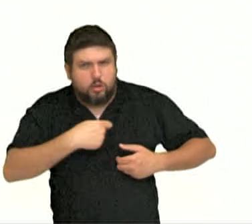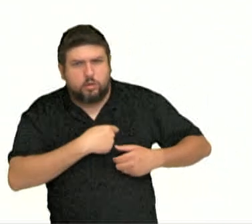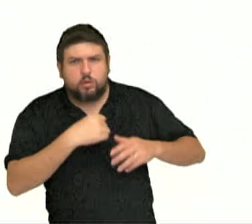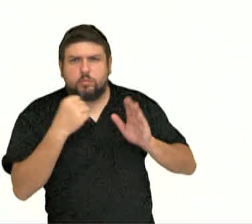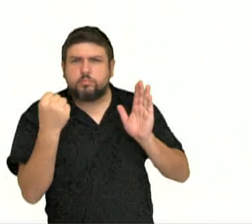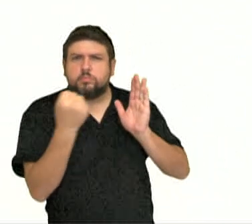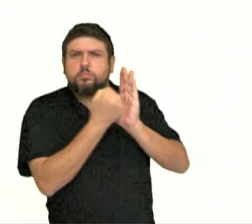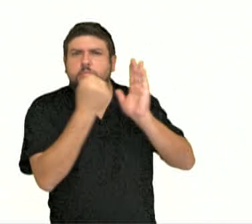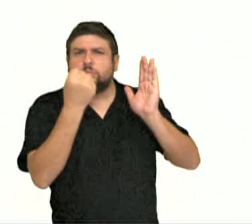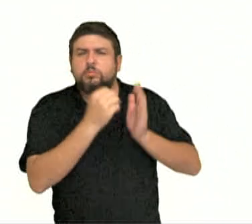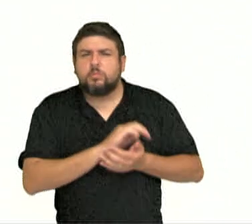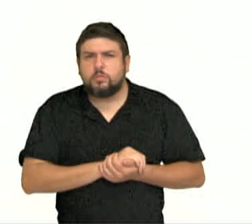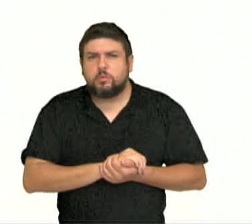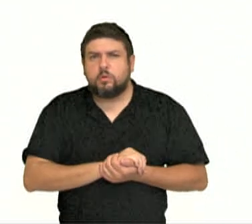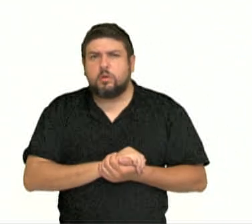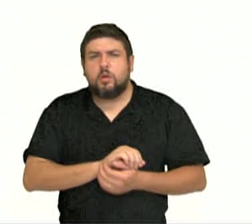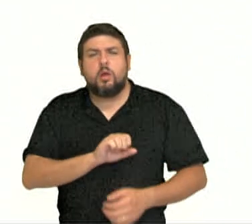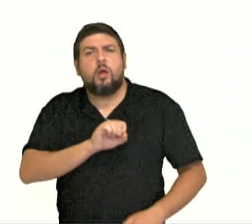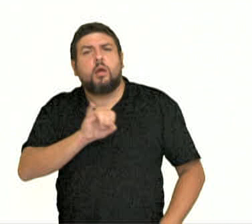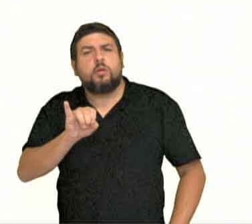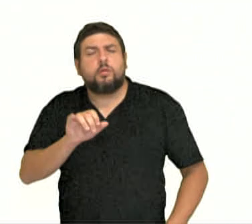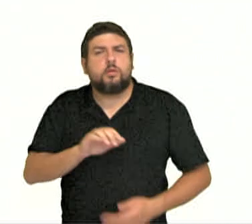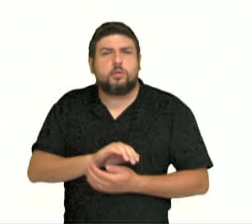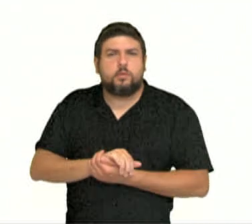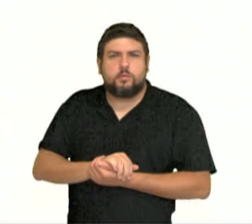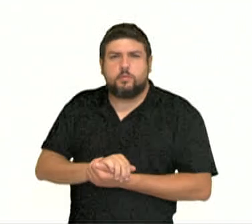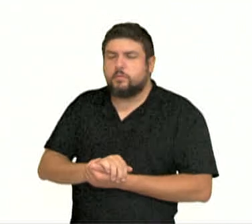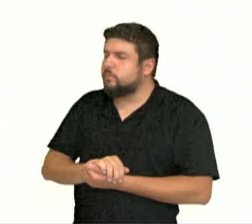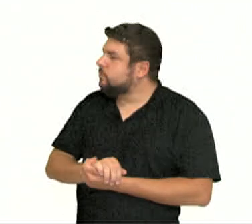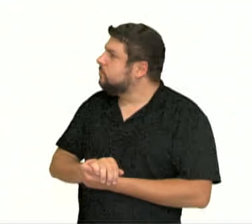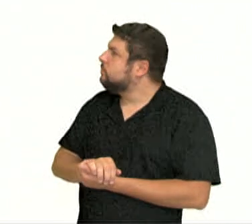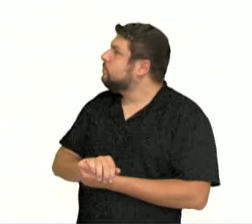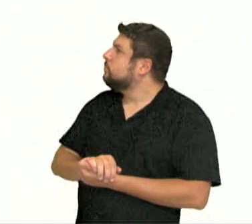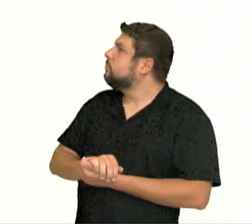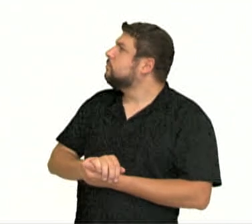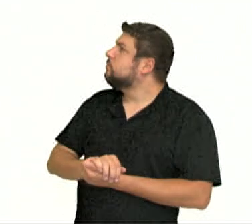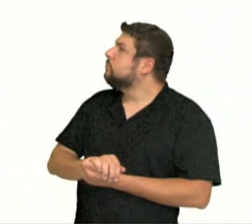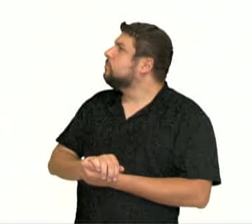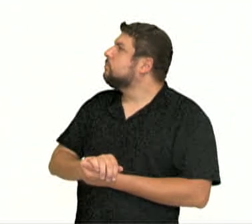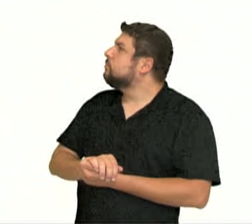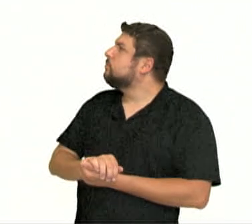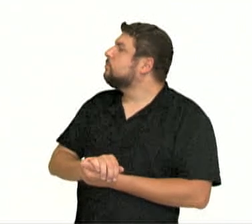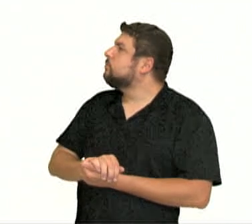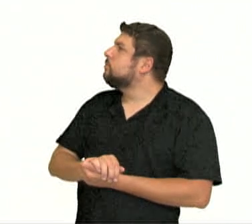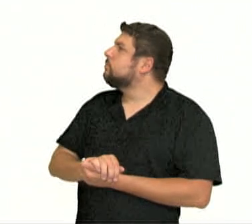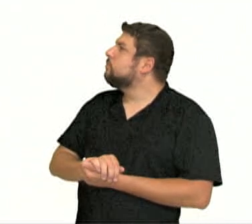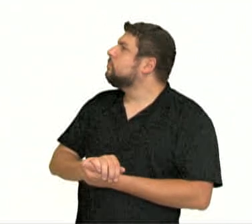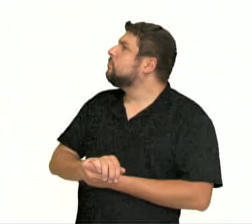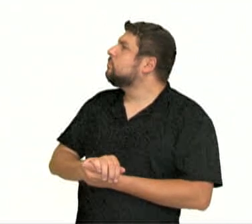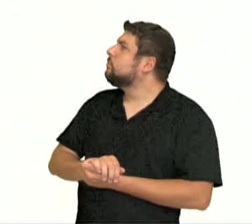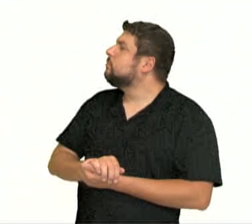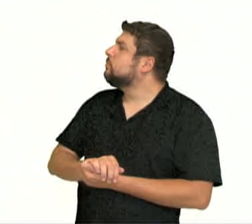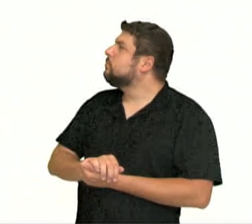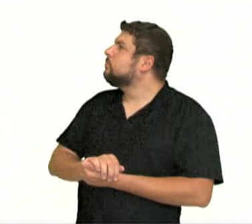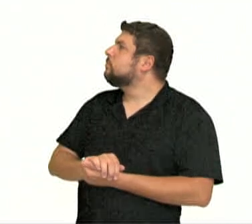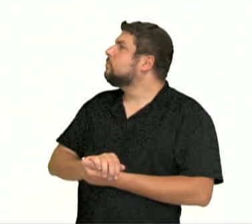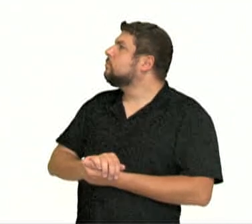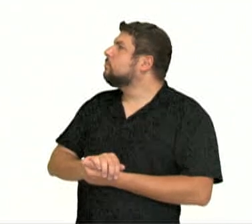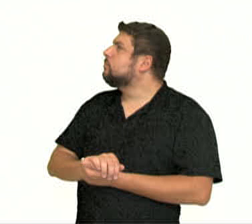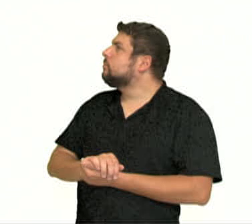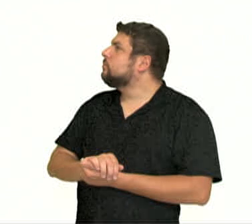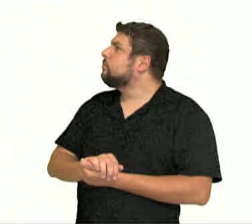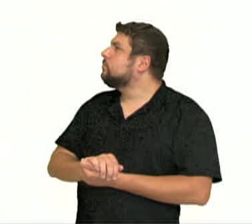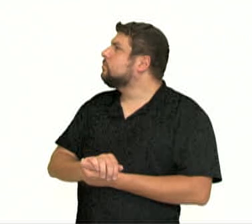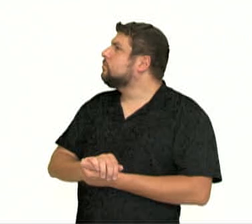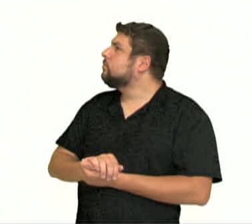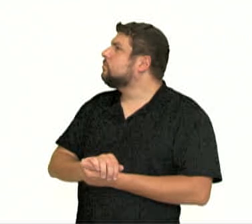negro, pelirrojos, si llevas trenzas, barba, bigote, si tienes los ojos azules o marrones, no